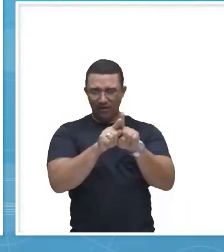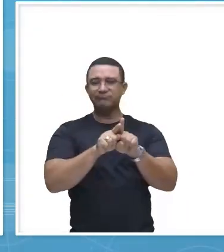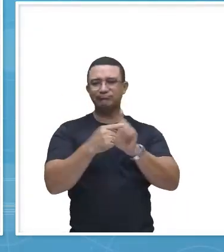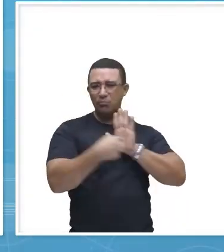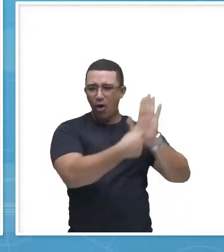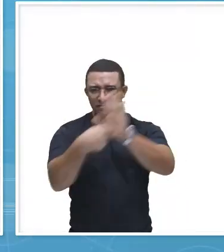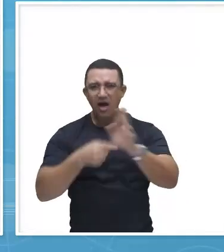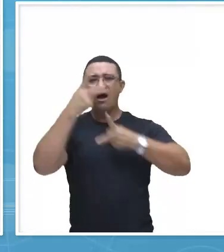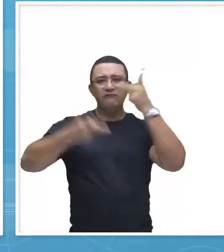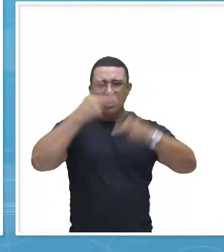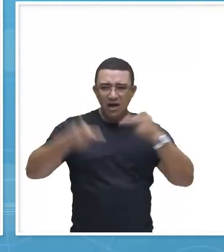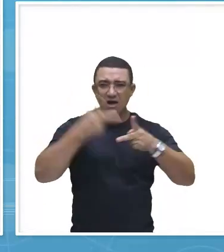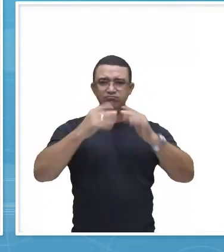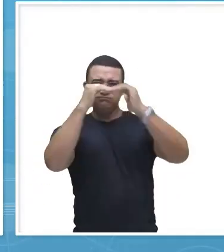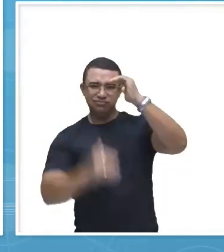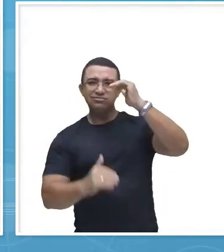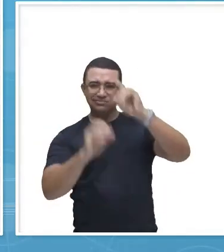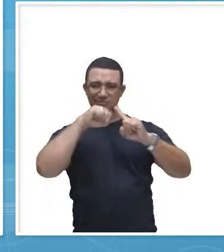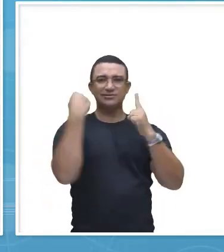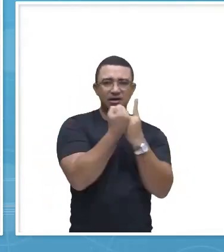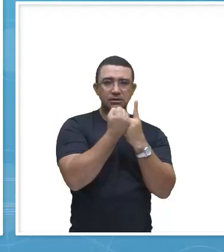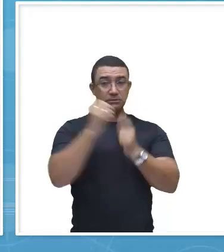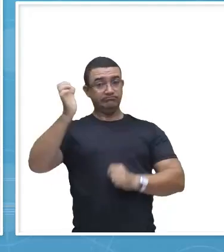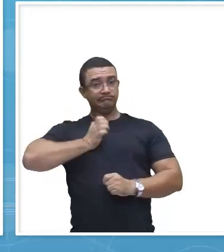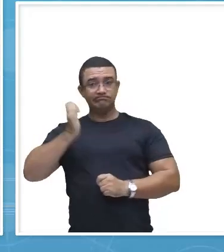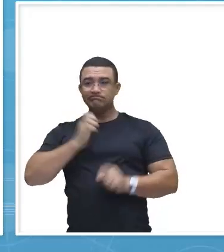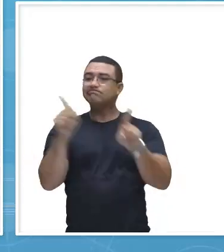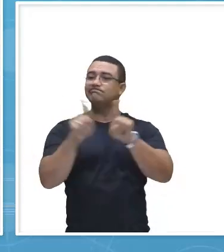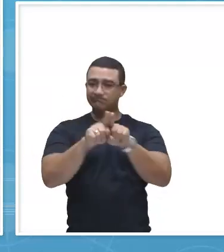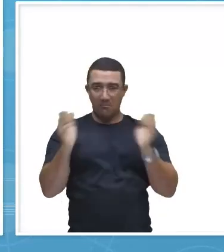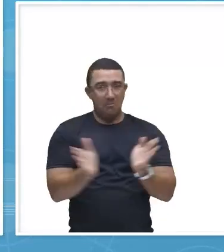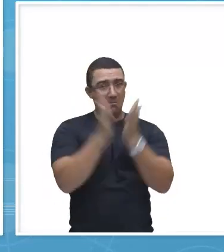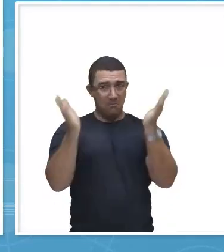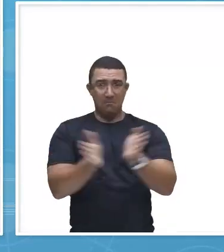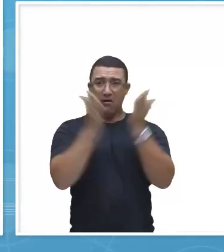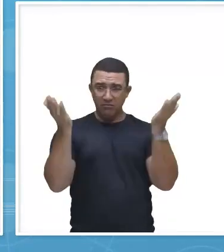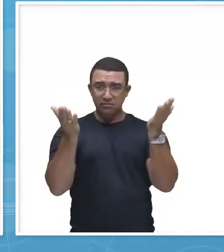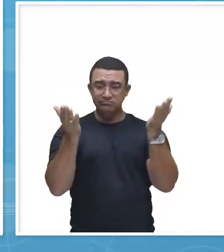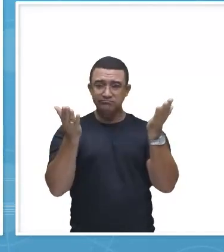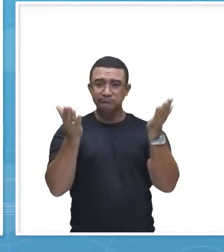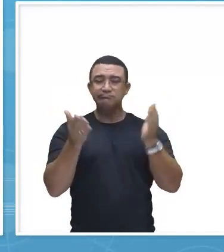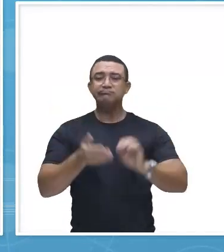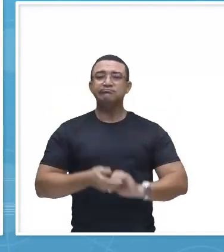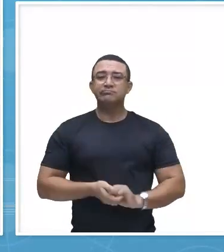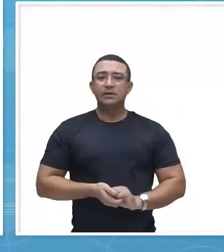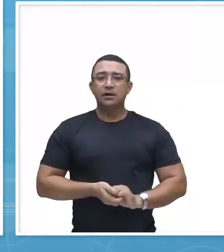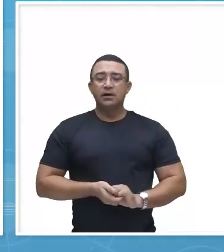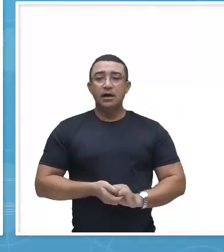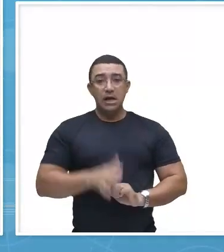entre ricos e pobres, como o texto falou para vocês. Aqueles que podem comprar um